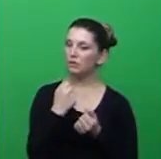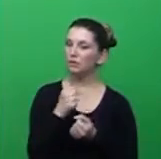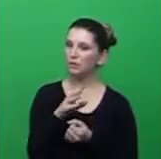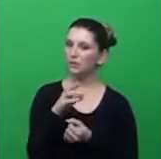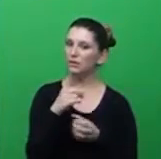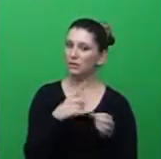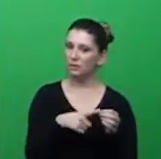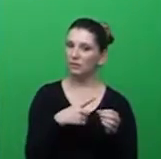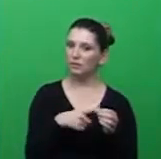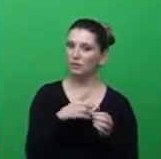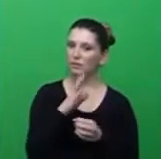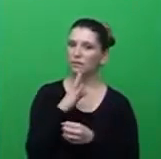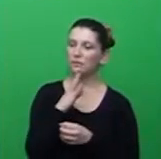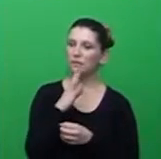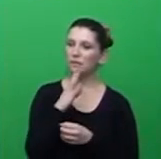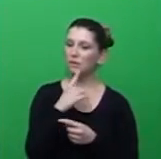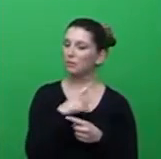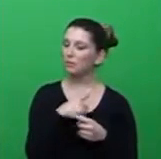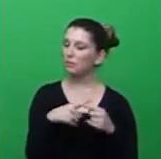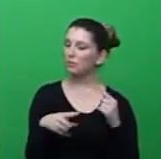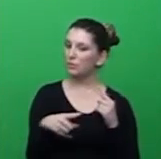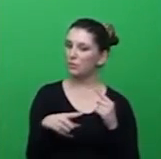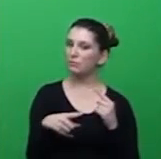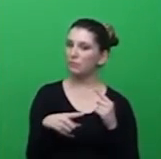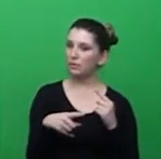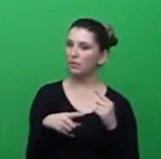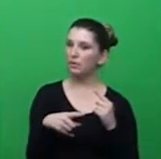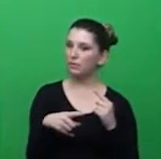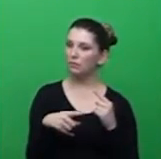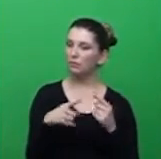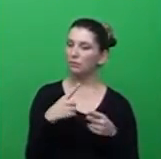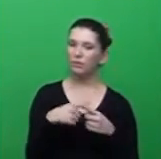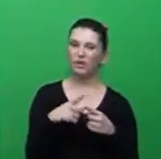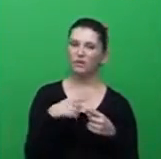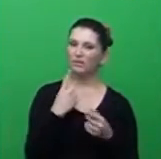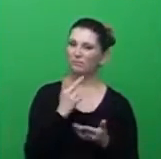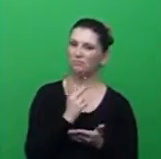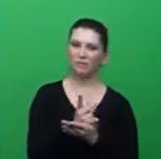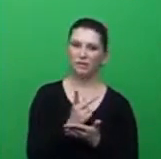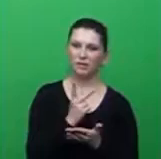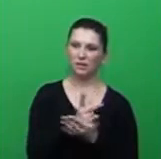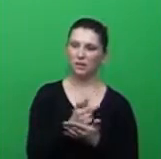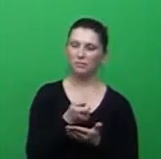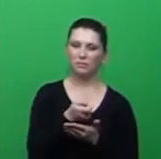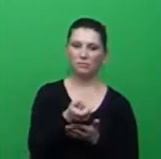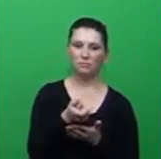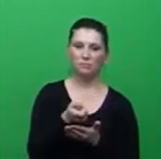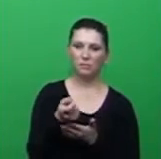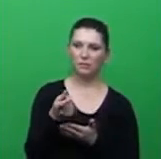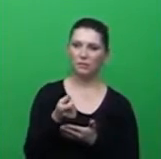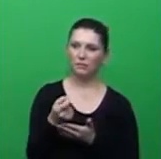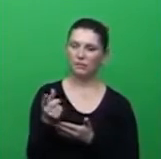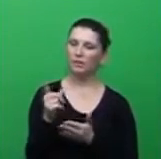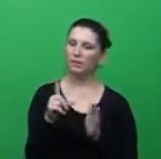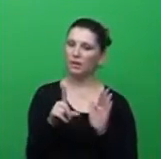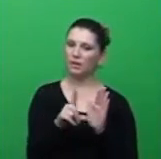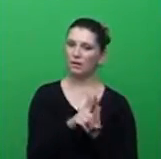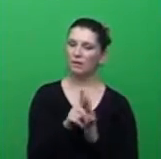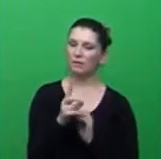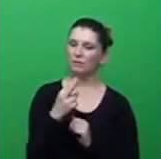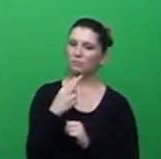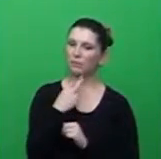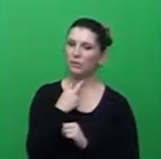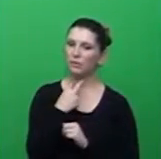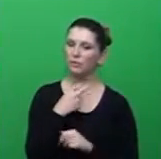também é proibido, que muitos de nós somos abordados diariamente nas sinaleiras para receber esses panfletos nos semáforos da